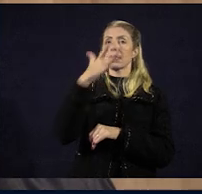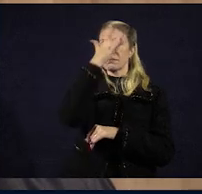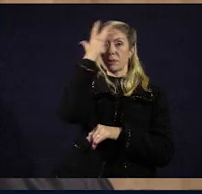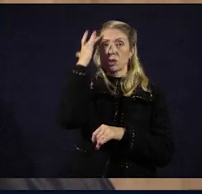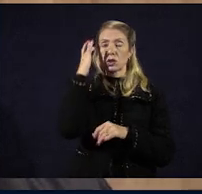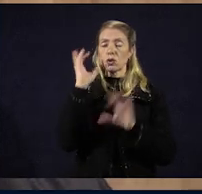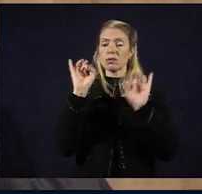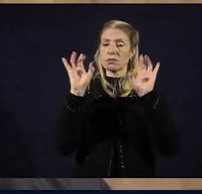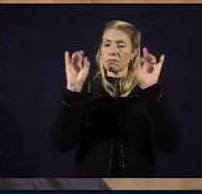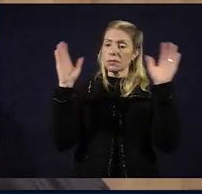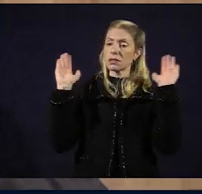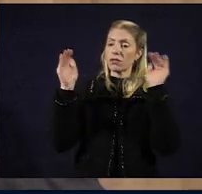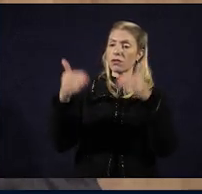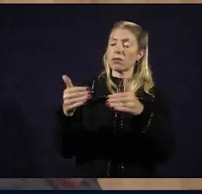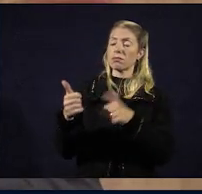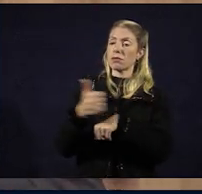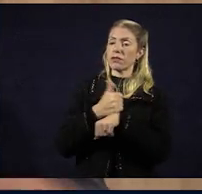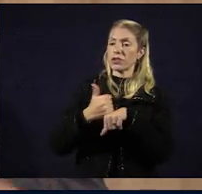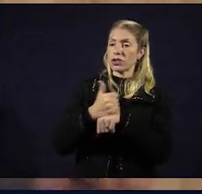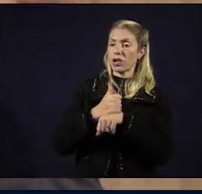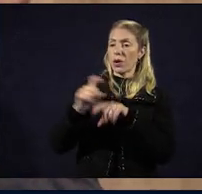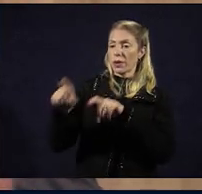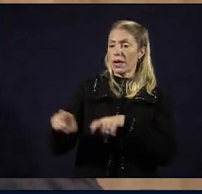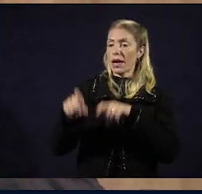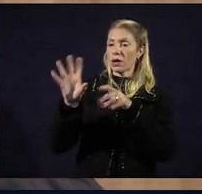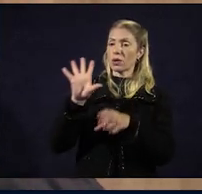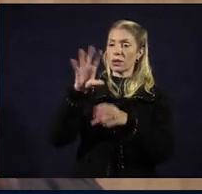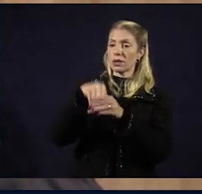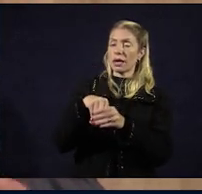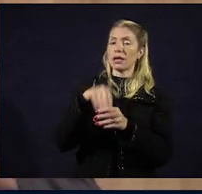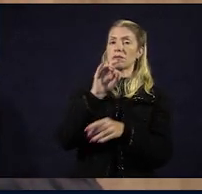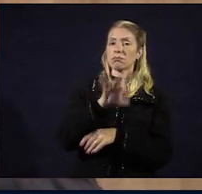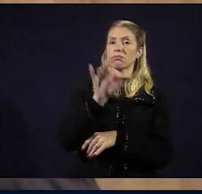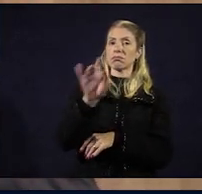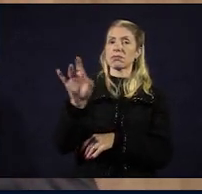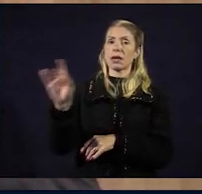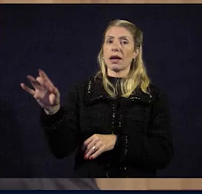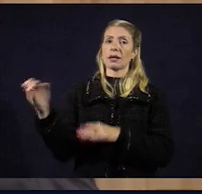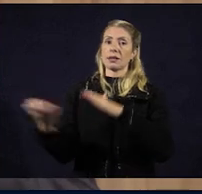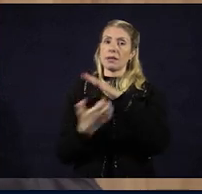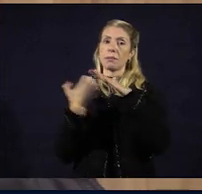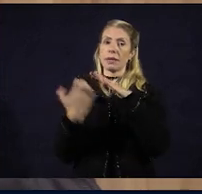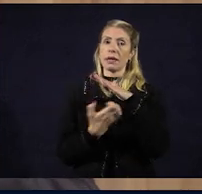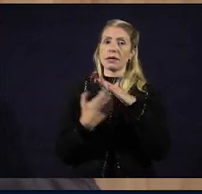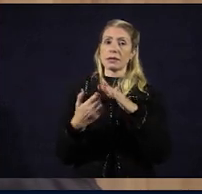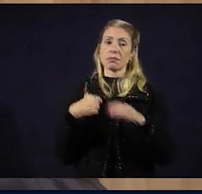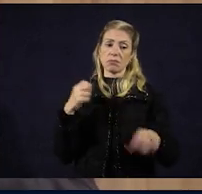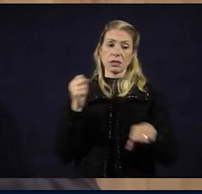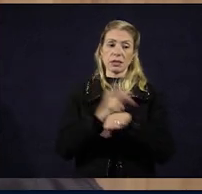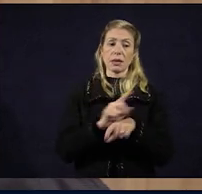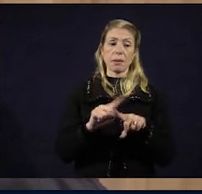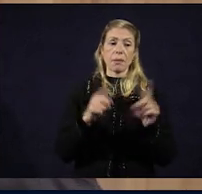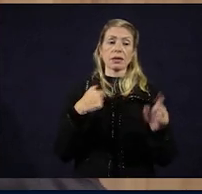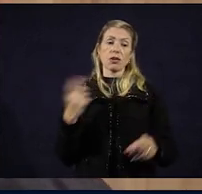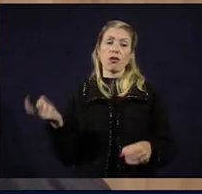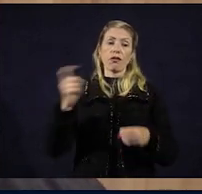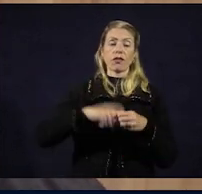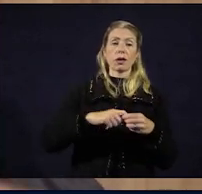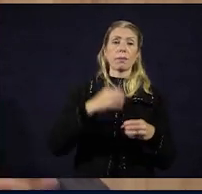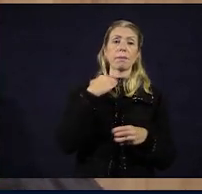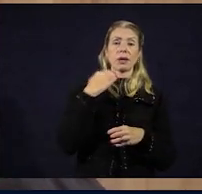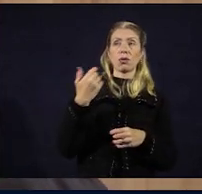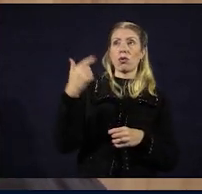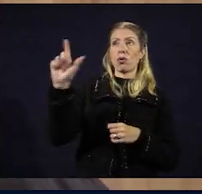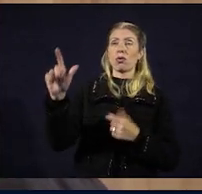especialista em Agro dentro das casas então o pessoal novo assim eu acabei de entrar mas eu vim do banco tal banco